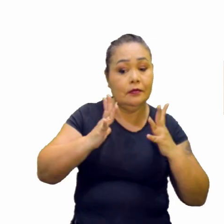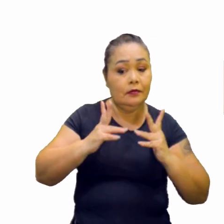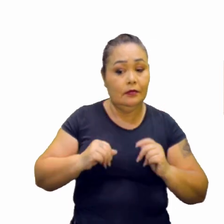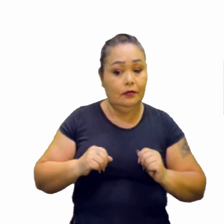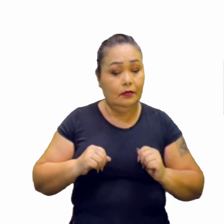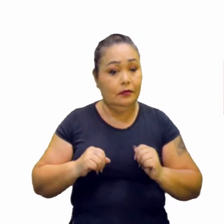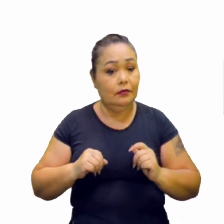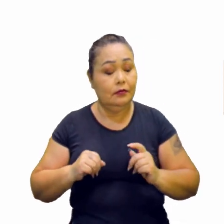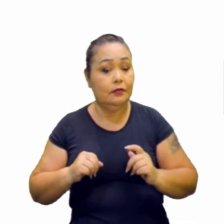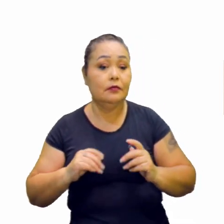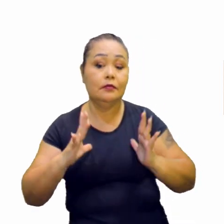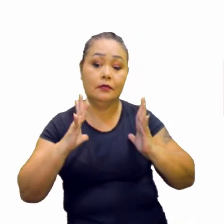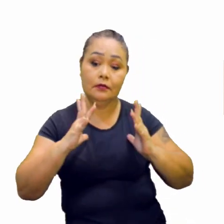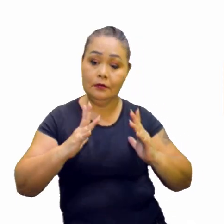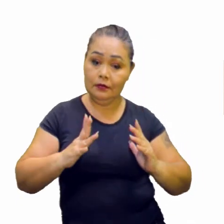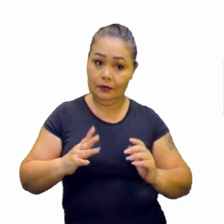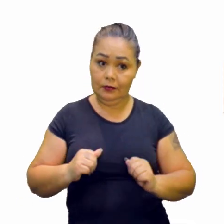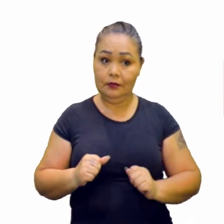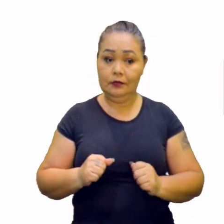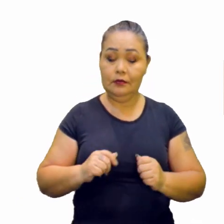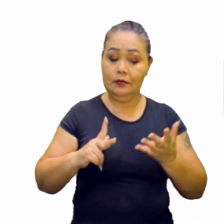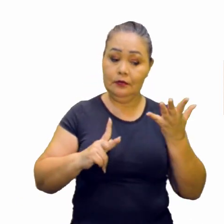chama-se poda de limpeza.